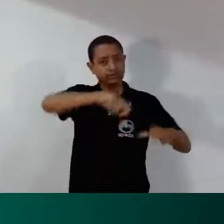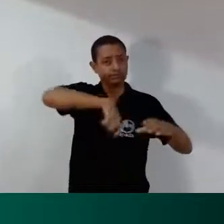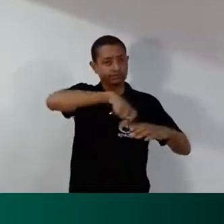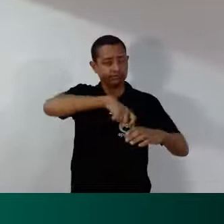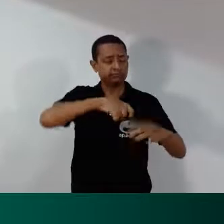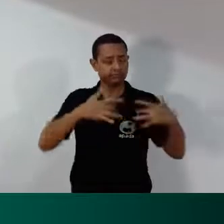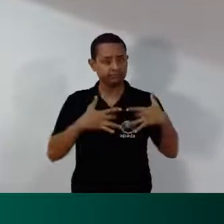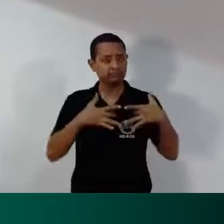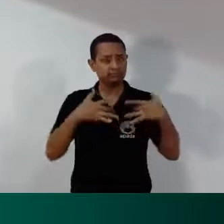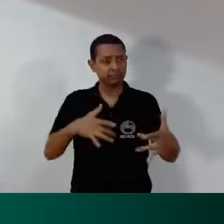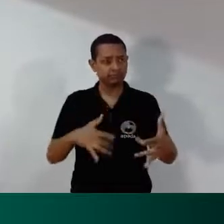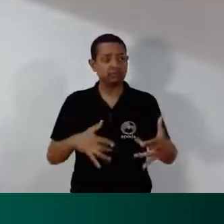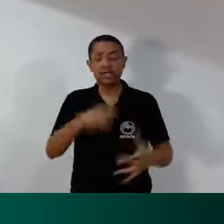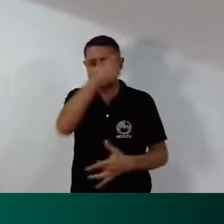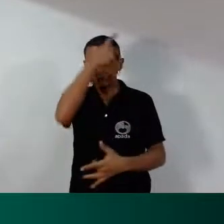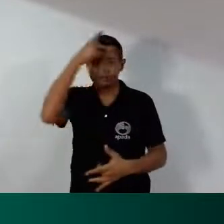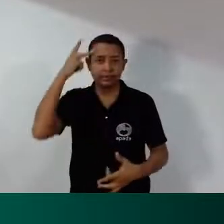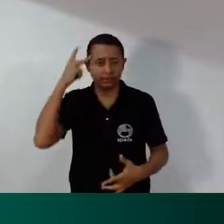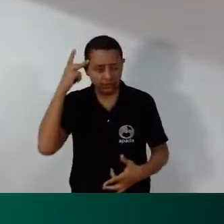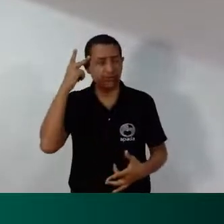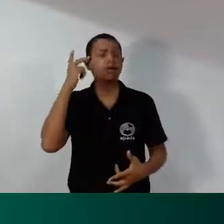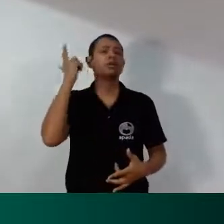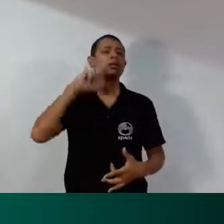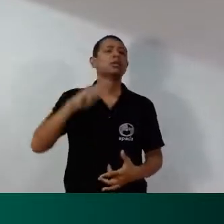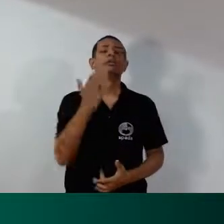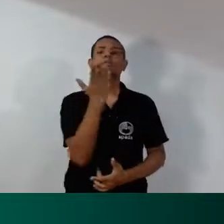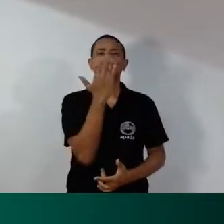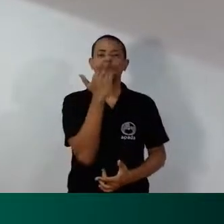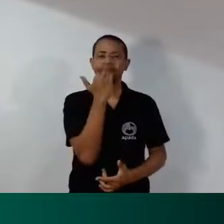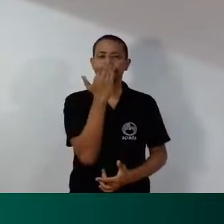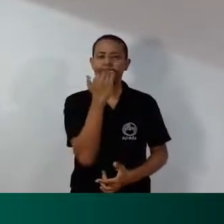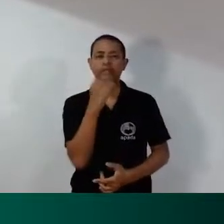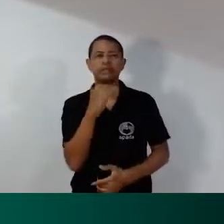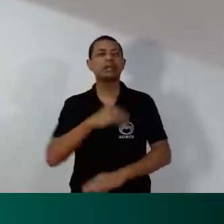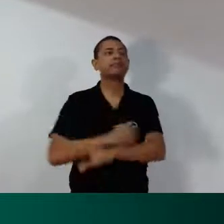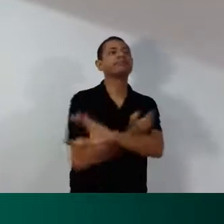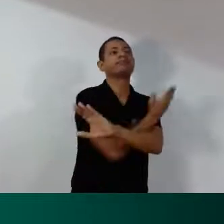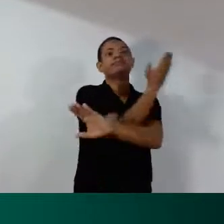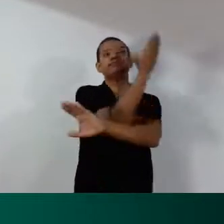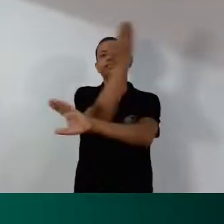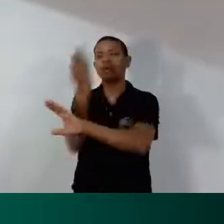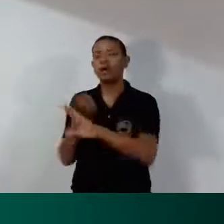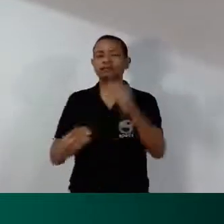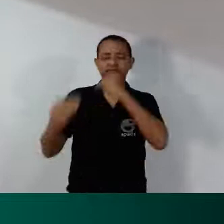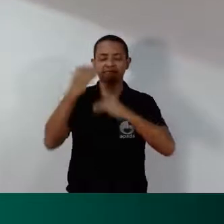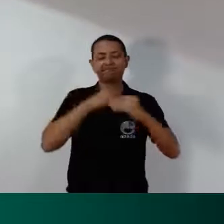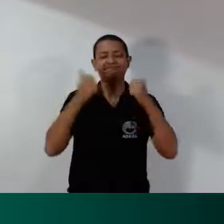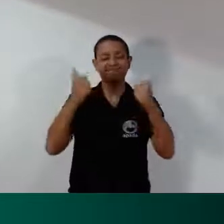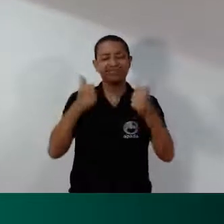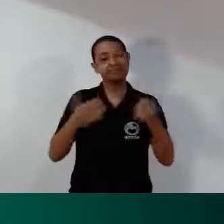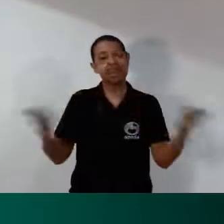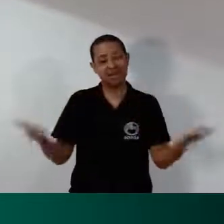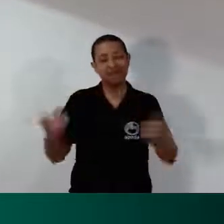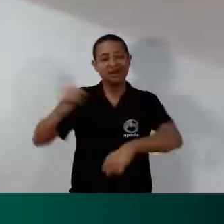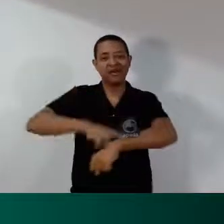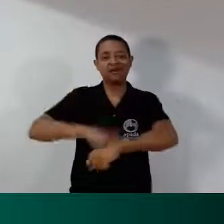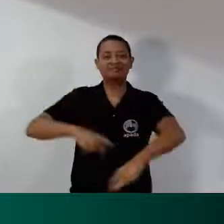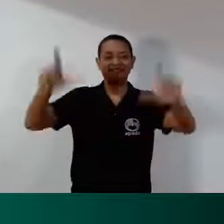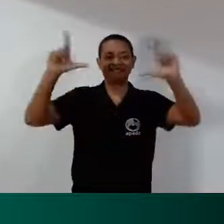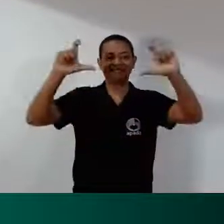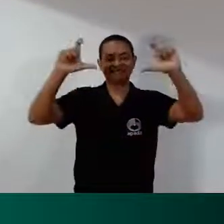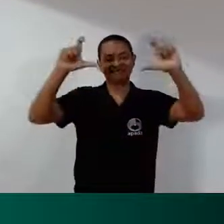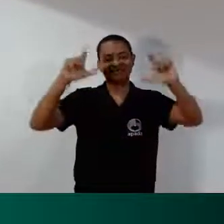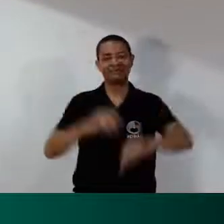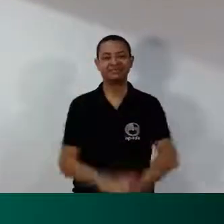como se alimentar né é passar o dia bem alimentada então é isso agora é a hora da foto né é olha